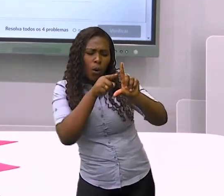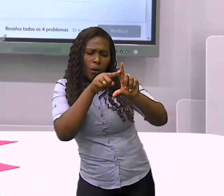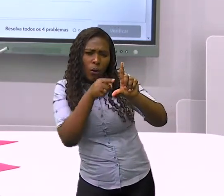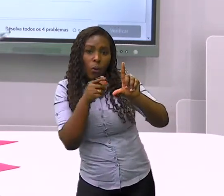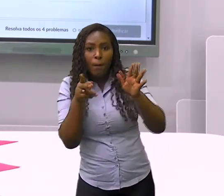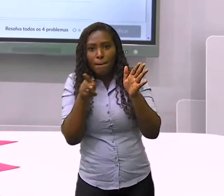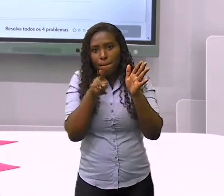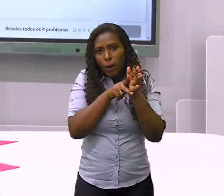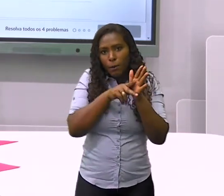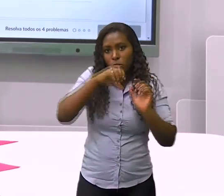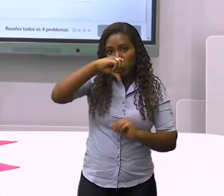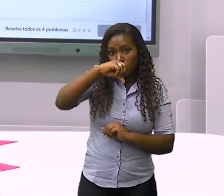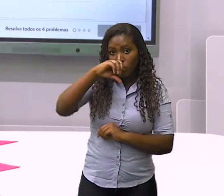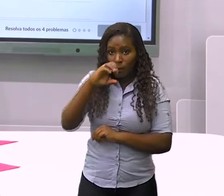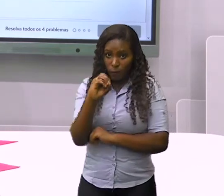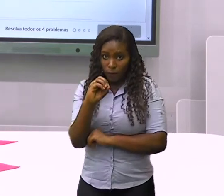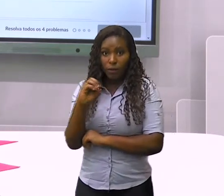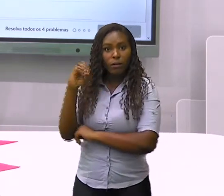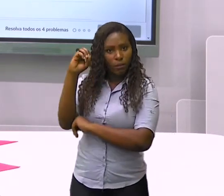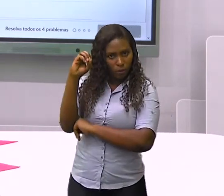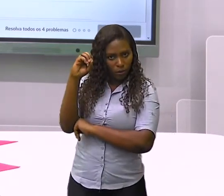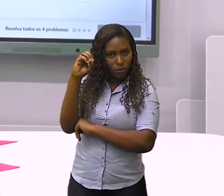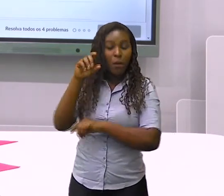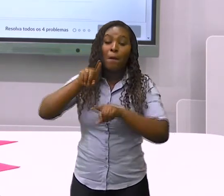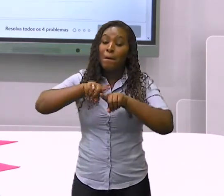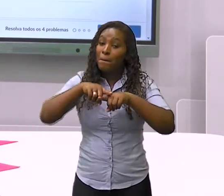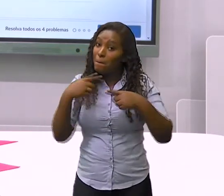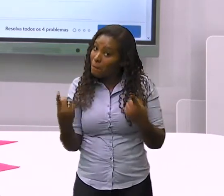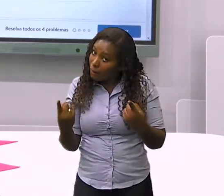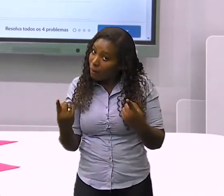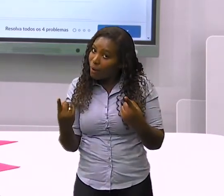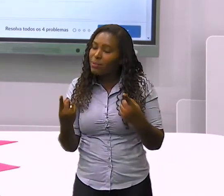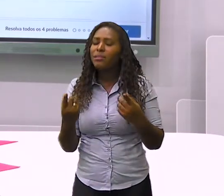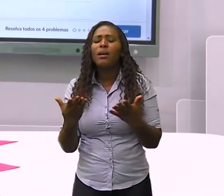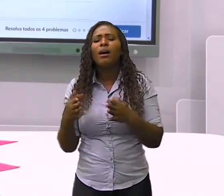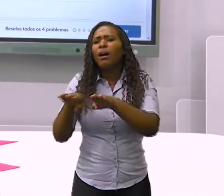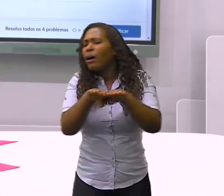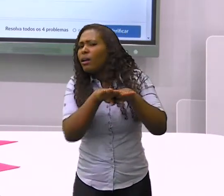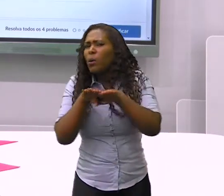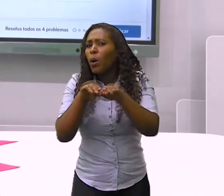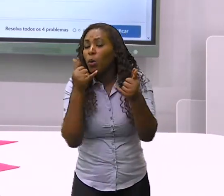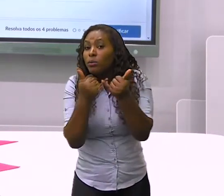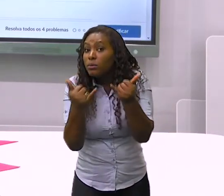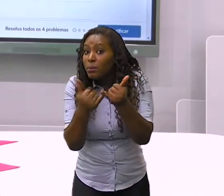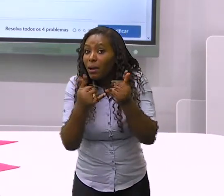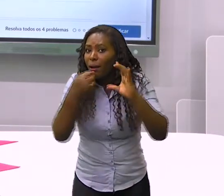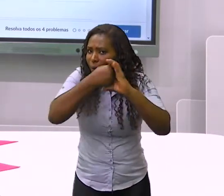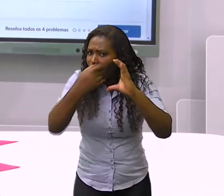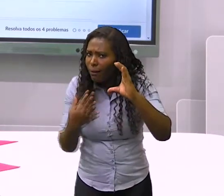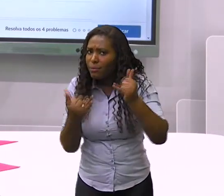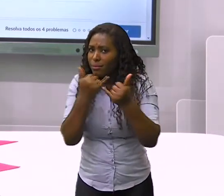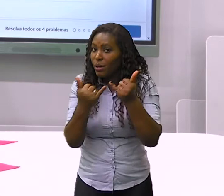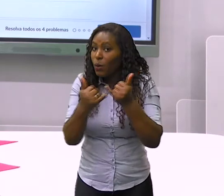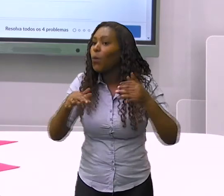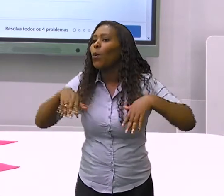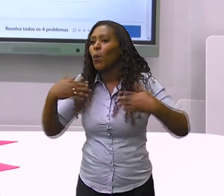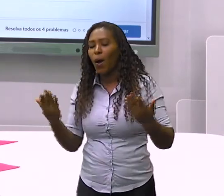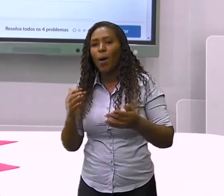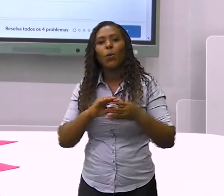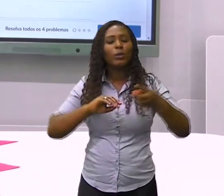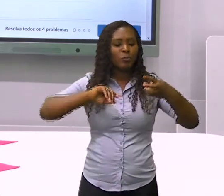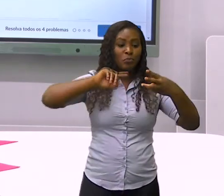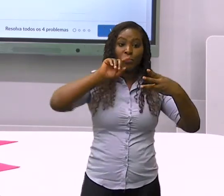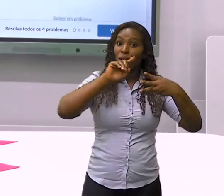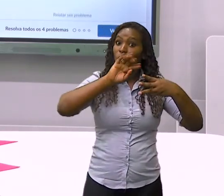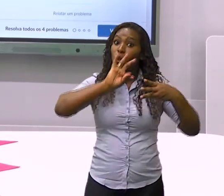característica comum. A característica comum é que todas têm 4 lados, né? Todas as imagens têm 4